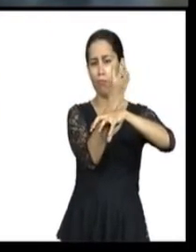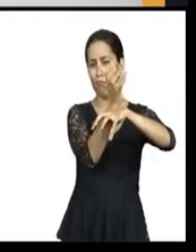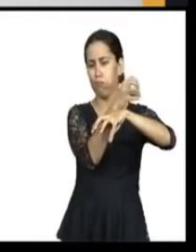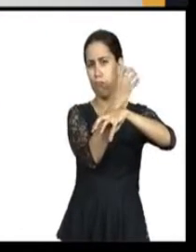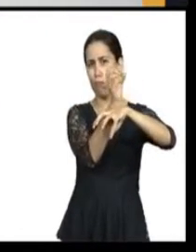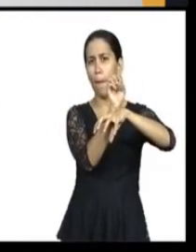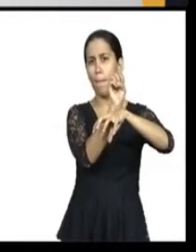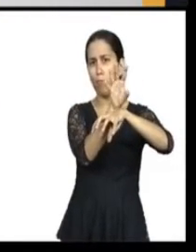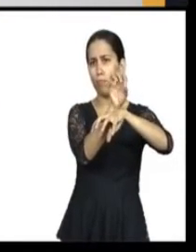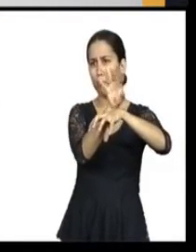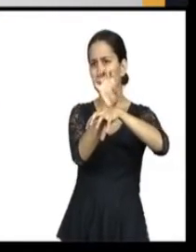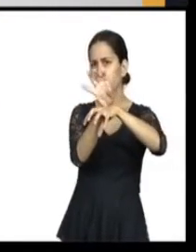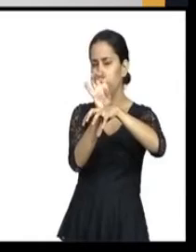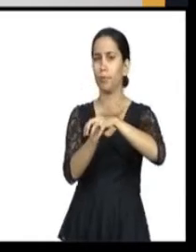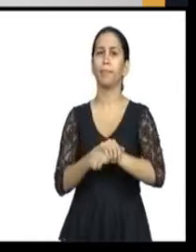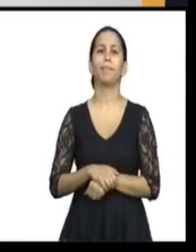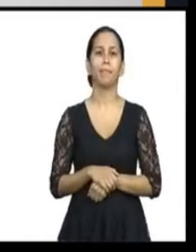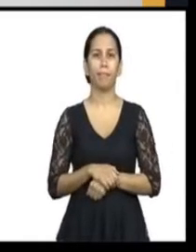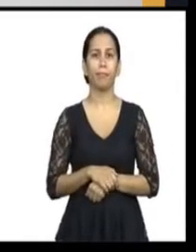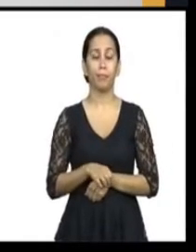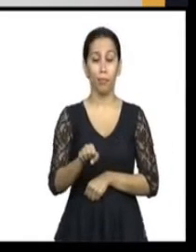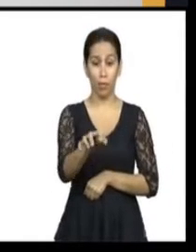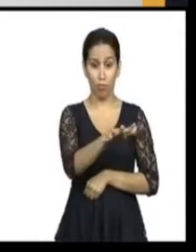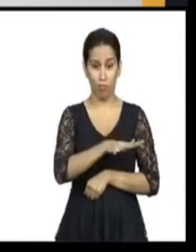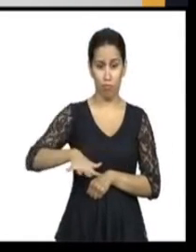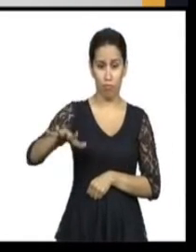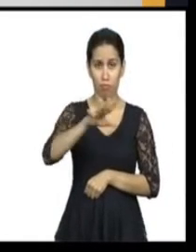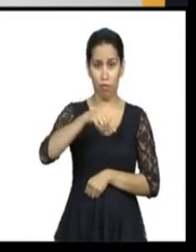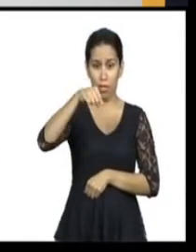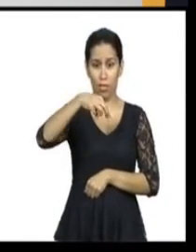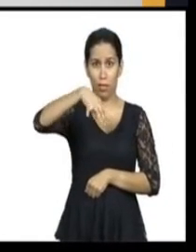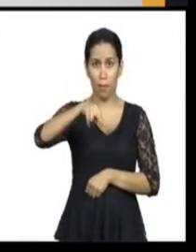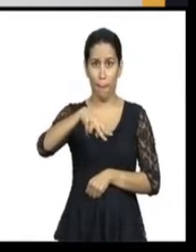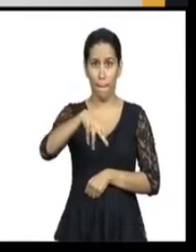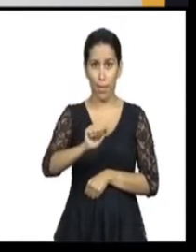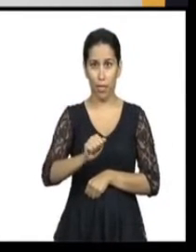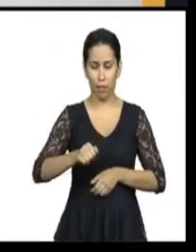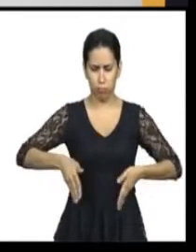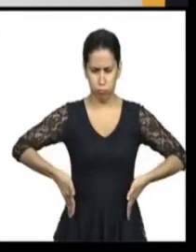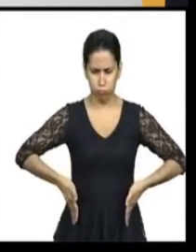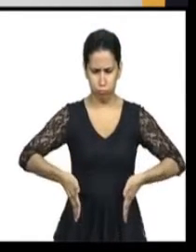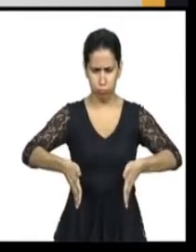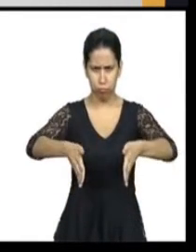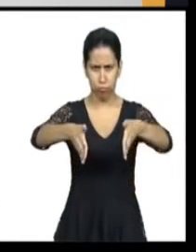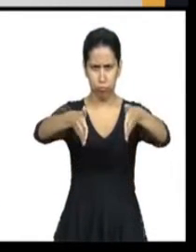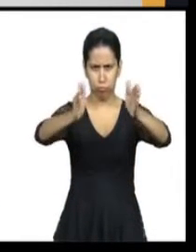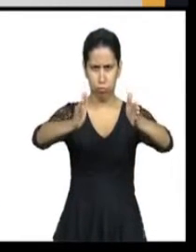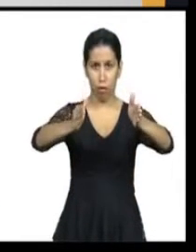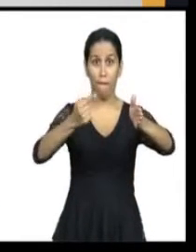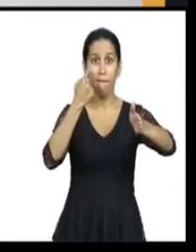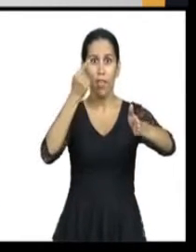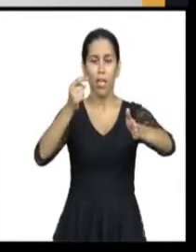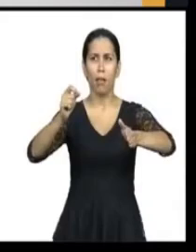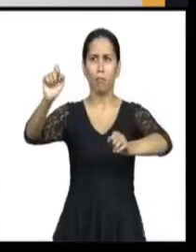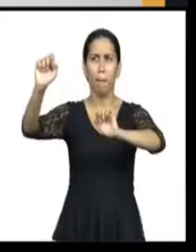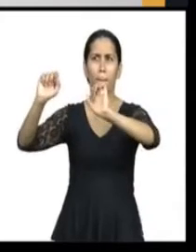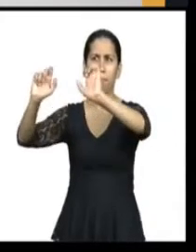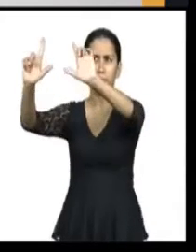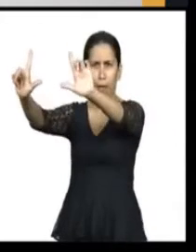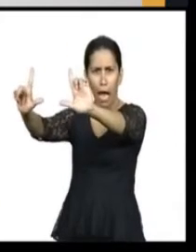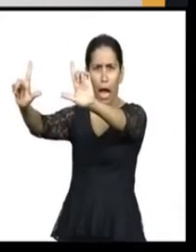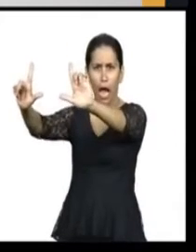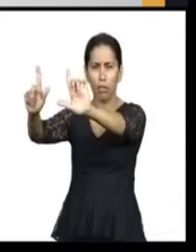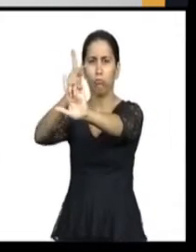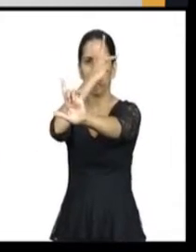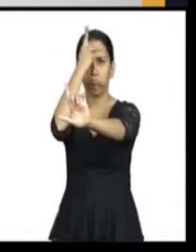noite. Dentro da mina, antes de ultrapassar um equipamento, veja se a sinalização indica um local apropriado. Aguarde a autorização